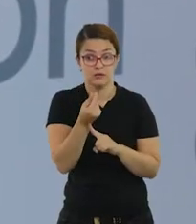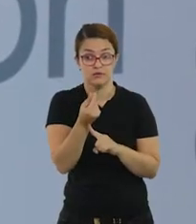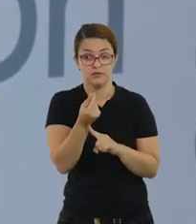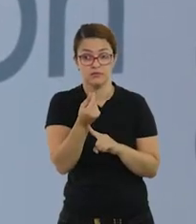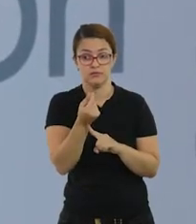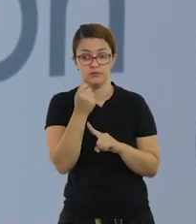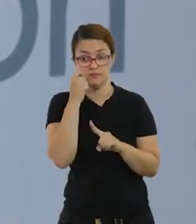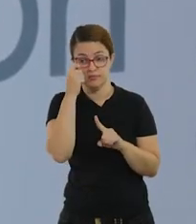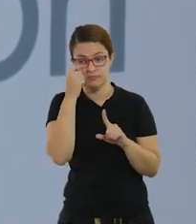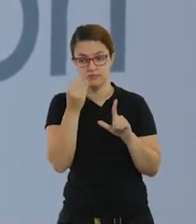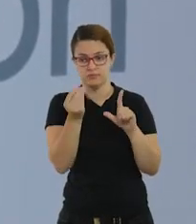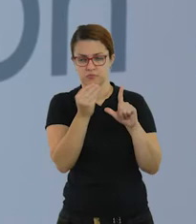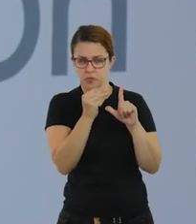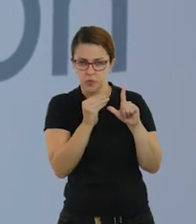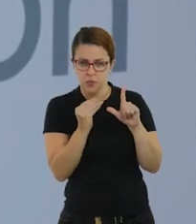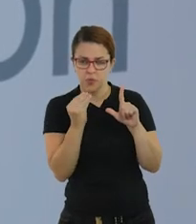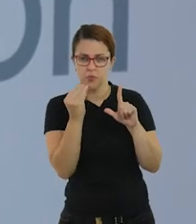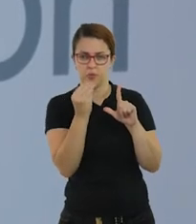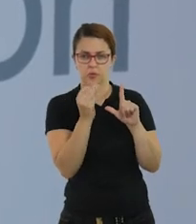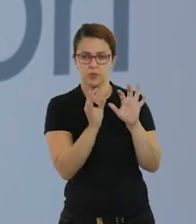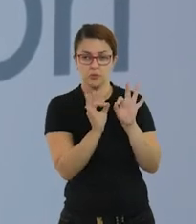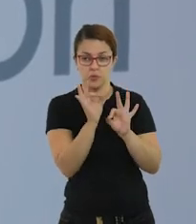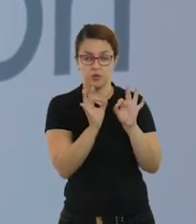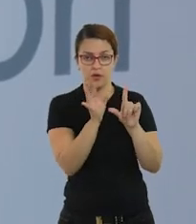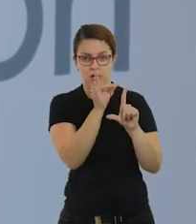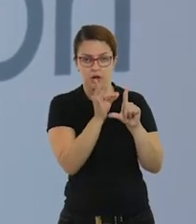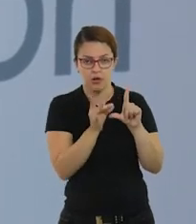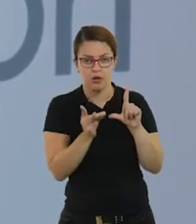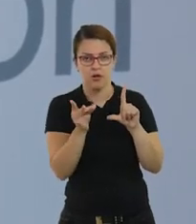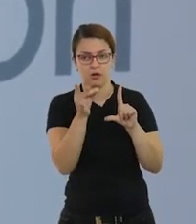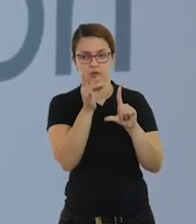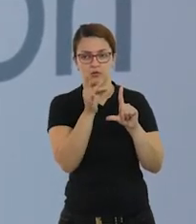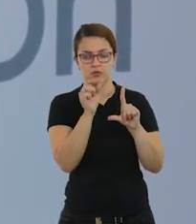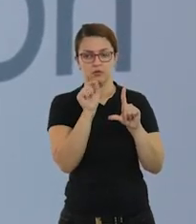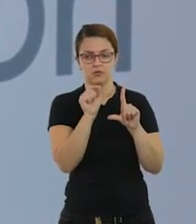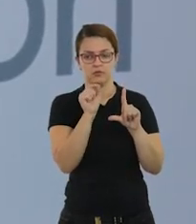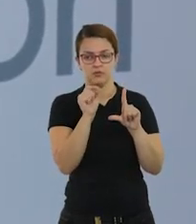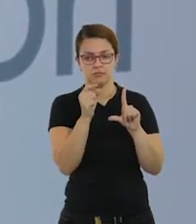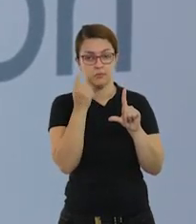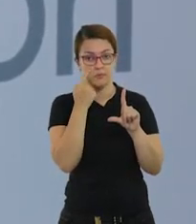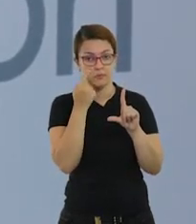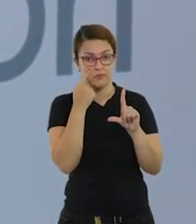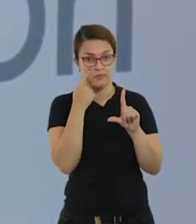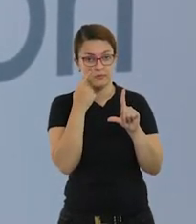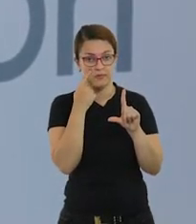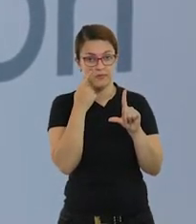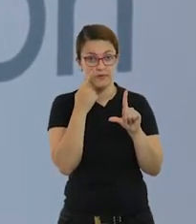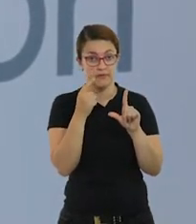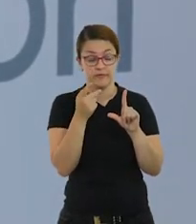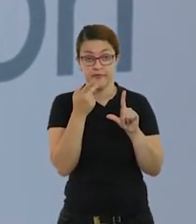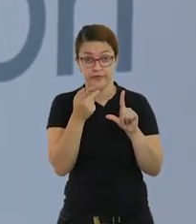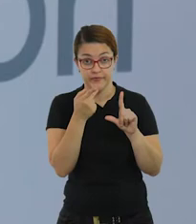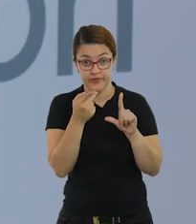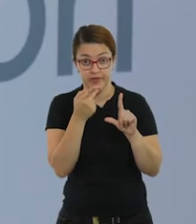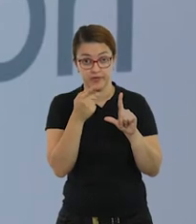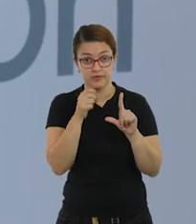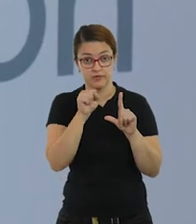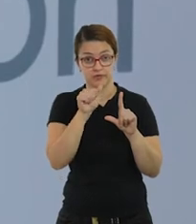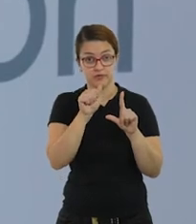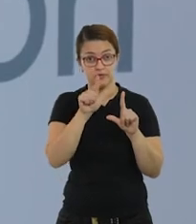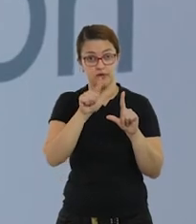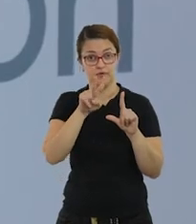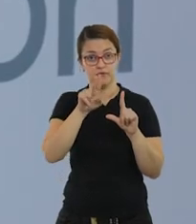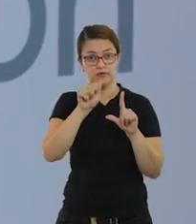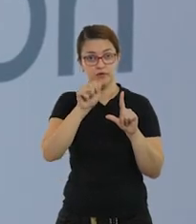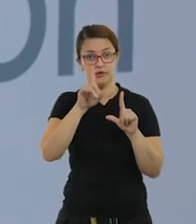com colagens. Então ele faz montagem, colagem, inclusive ele pega e faz uma referência a Salvador Dalí aqui, ó. Tem um